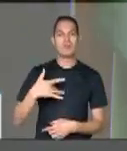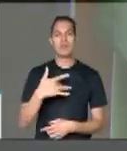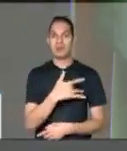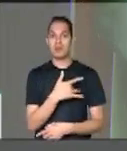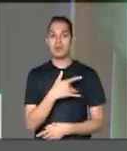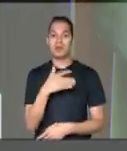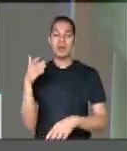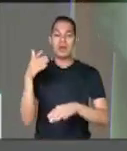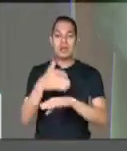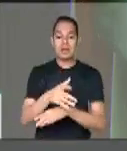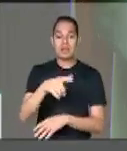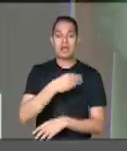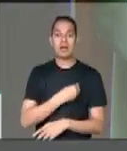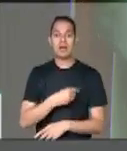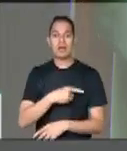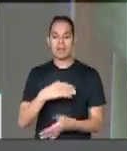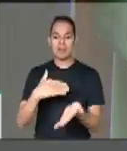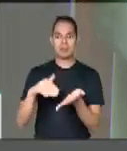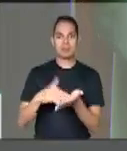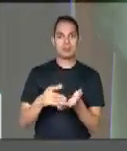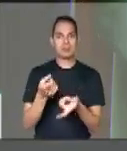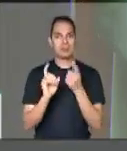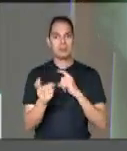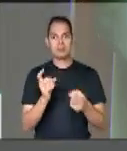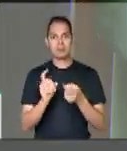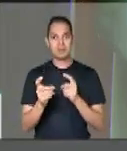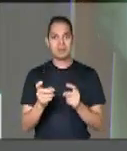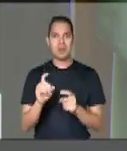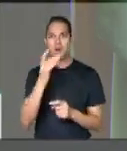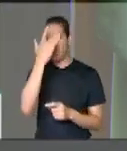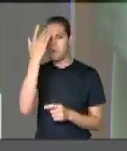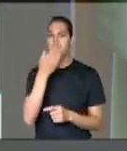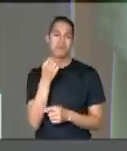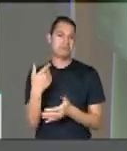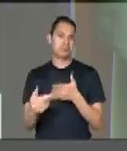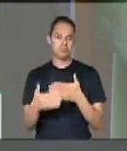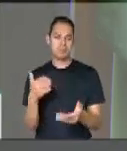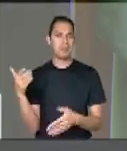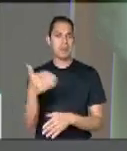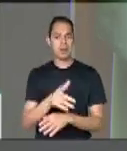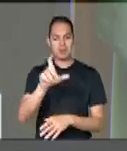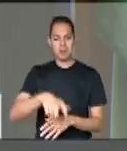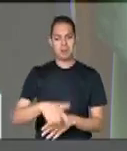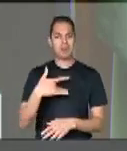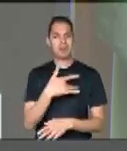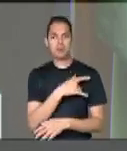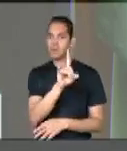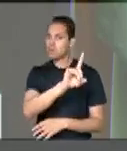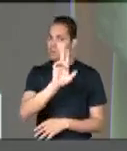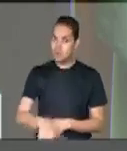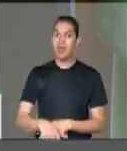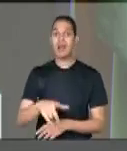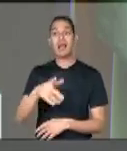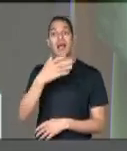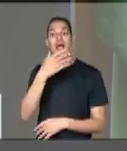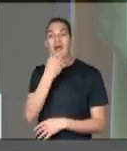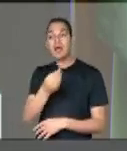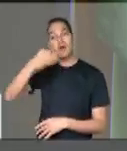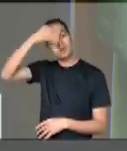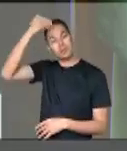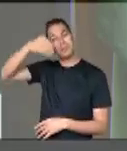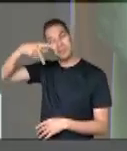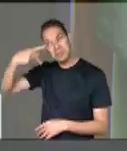era o secretário de administração ou um rapaz que está lá como gestor do Plano Saúde. Quem tinha que estar lá era o seu sobrinho, denunciado em